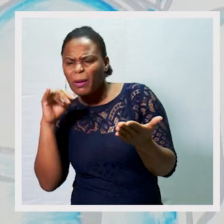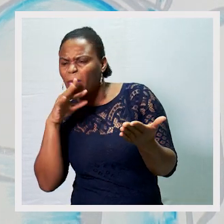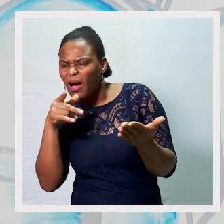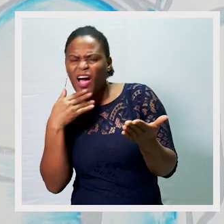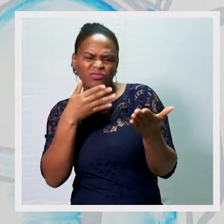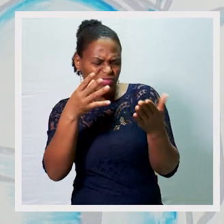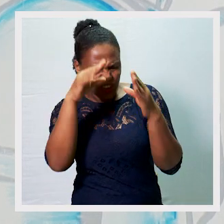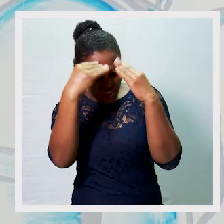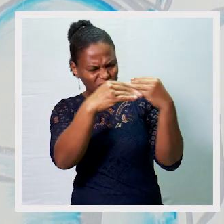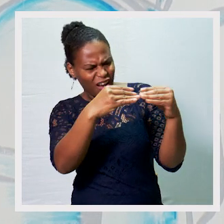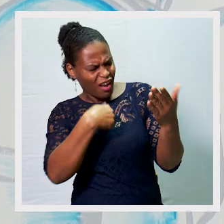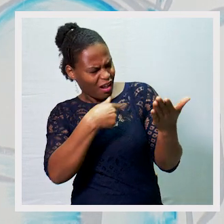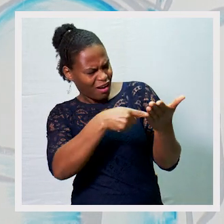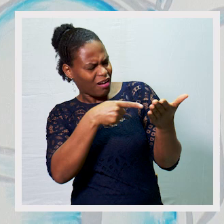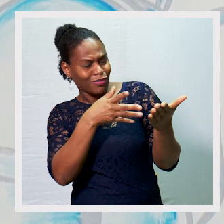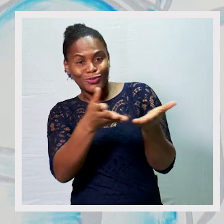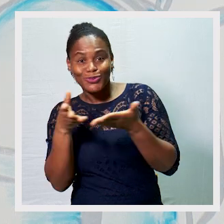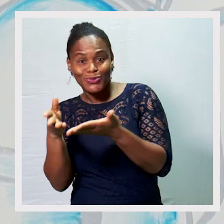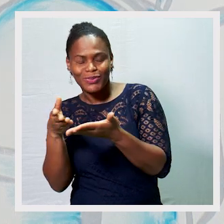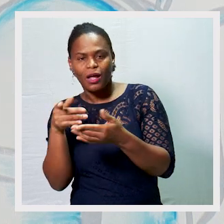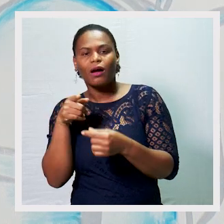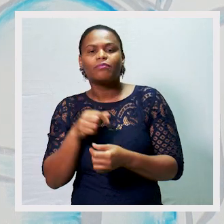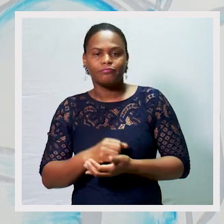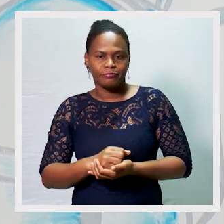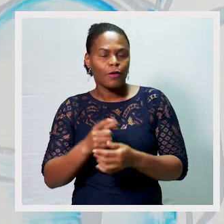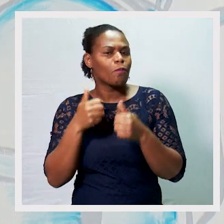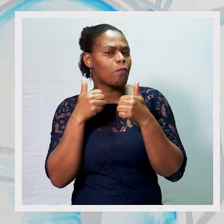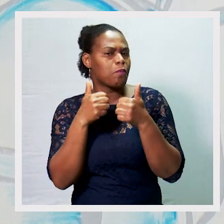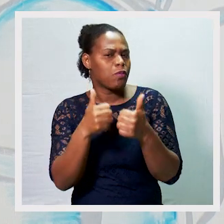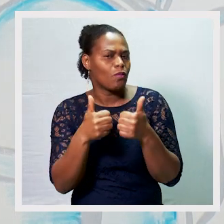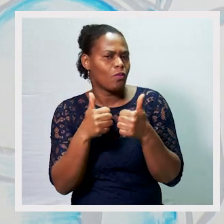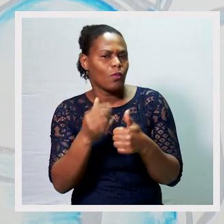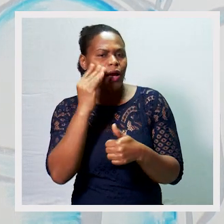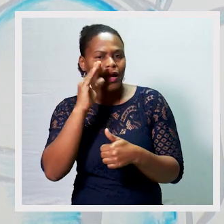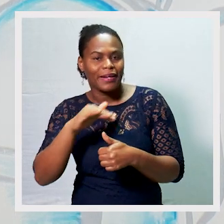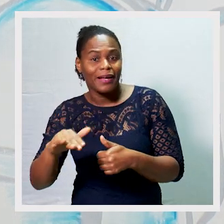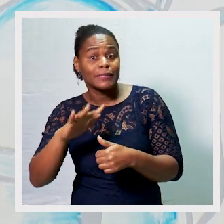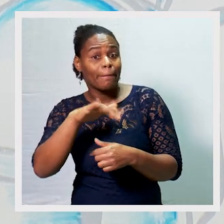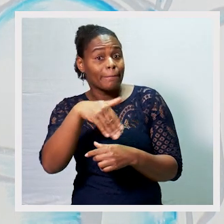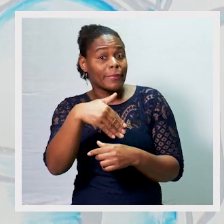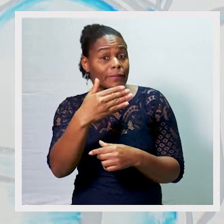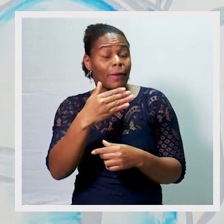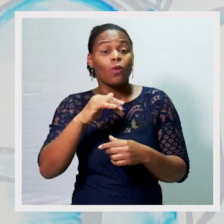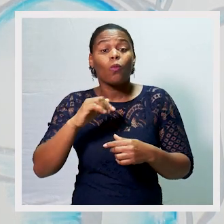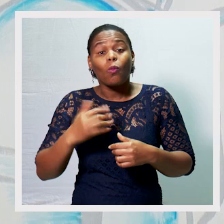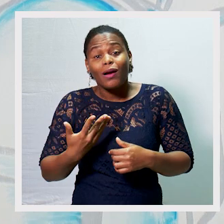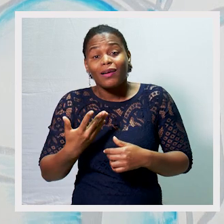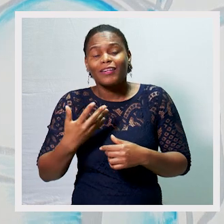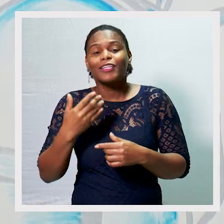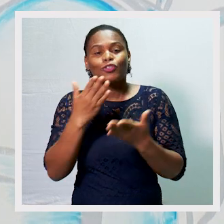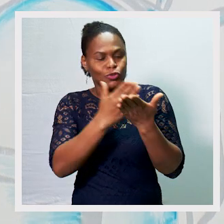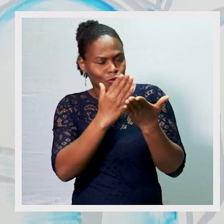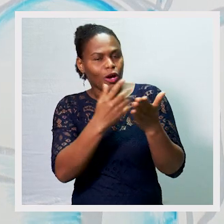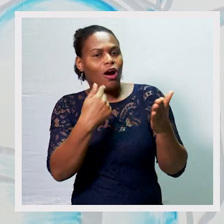lhe ensinassem qualquer coisa. E isto é muito bom para as crianças, sobretudo quando